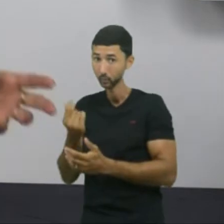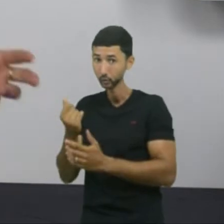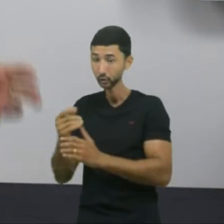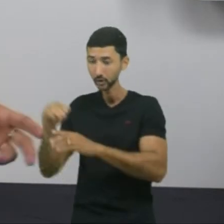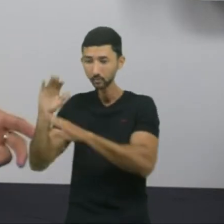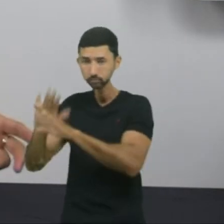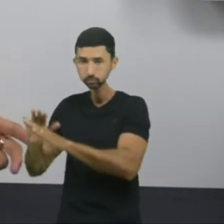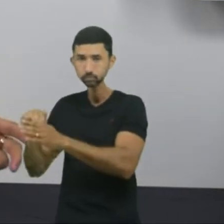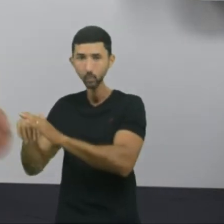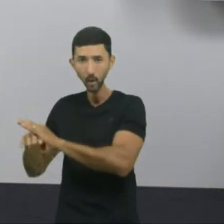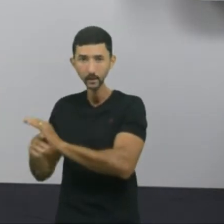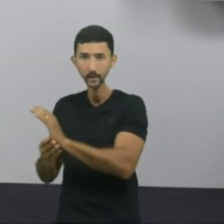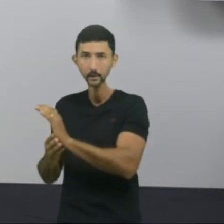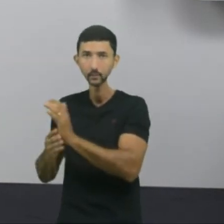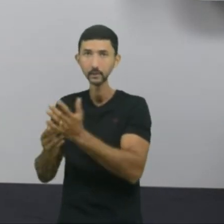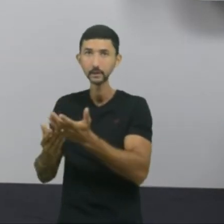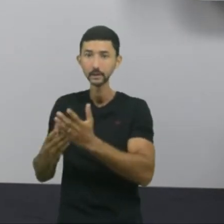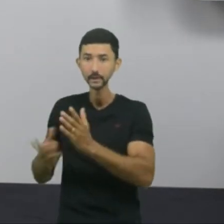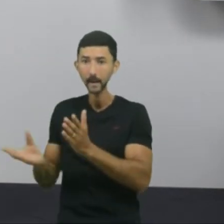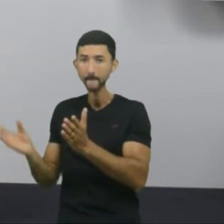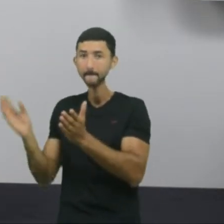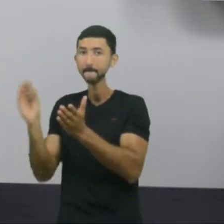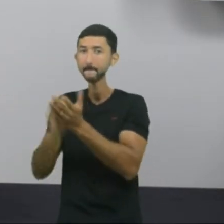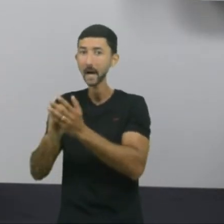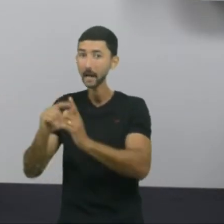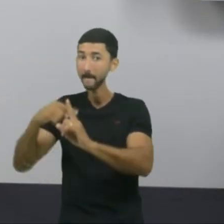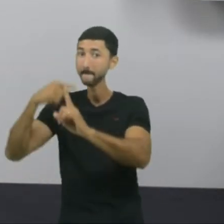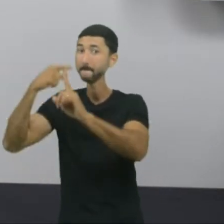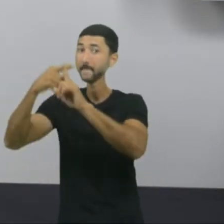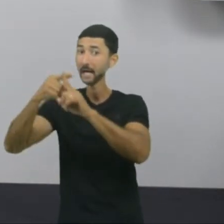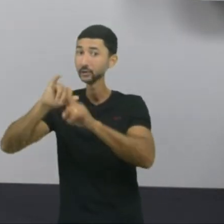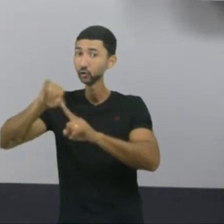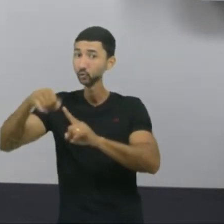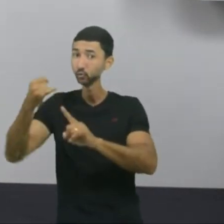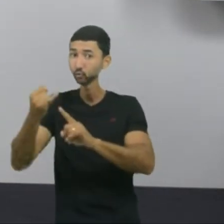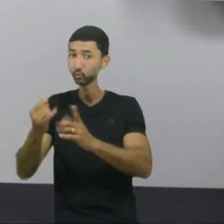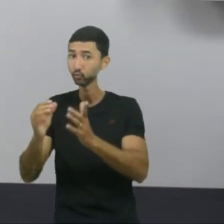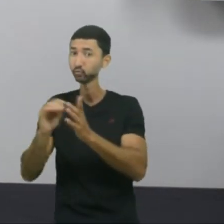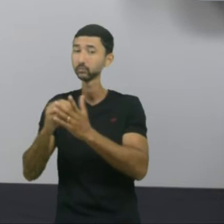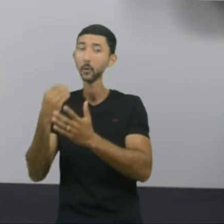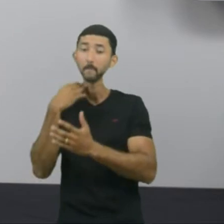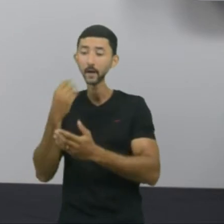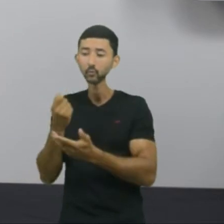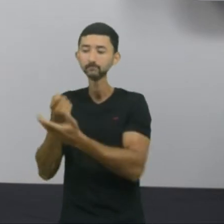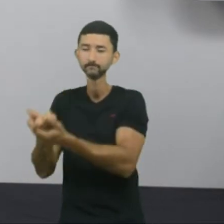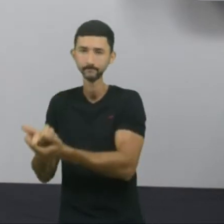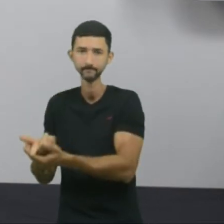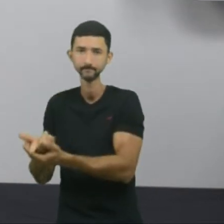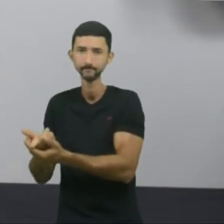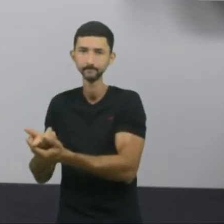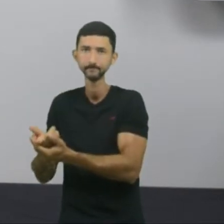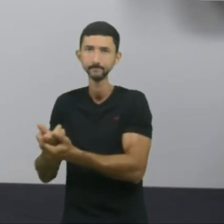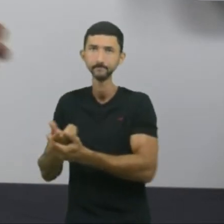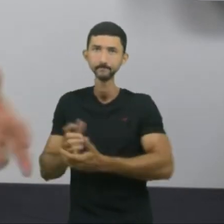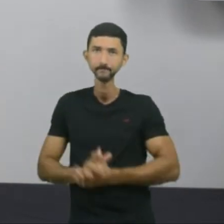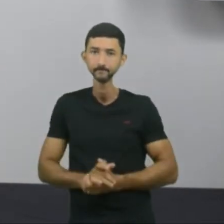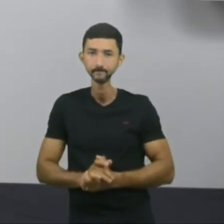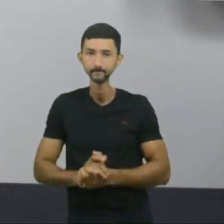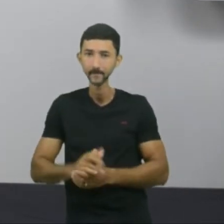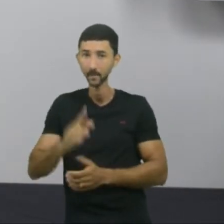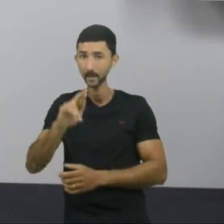que é depositado, ele é acrescido a um valor de juros que o banco te paga. Isso é que a gente chama